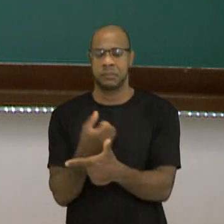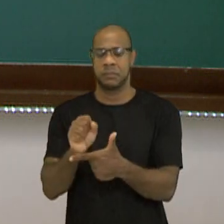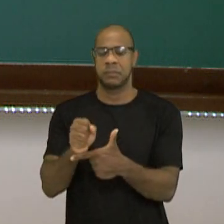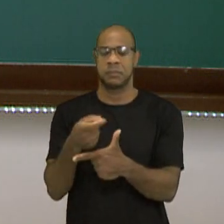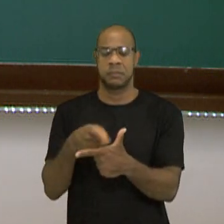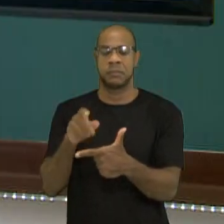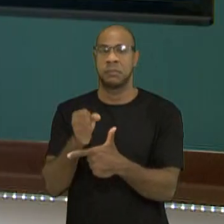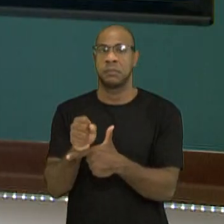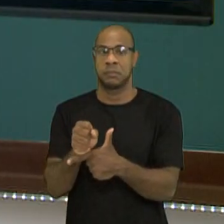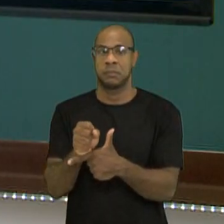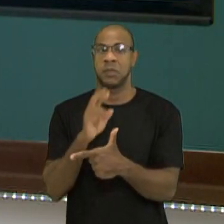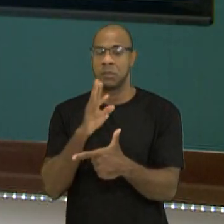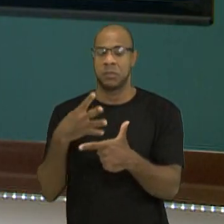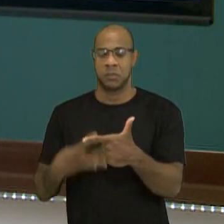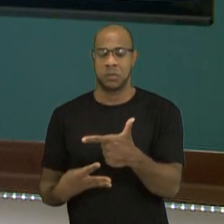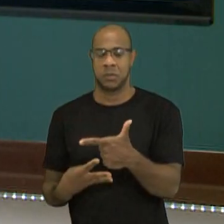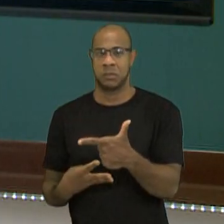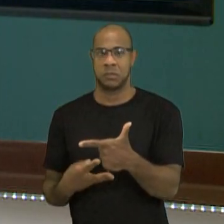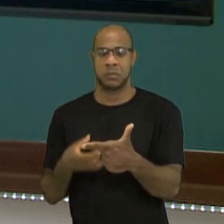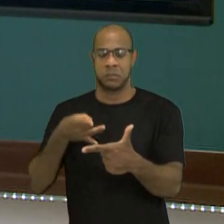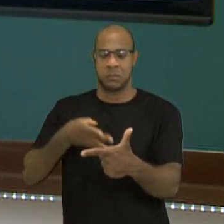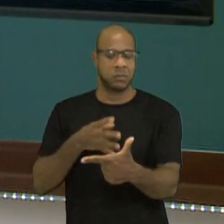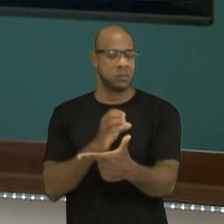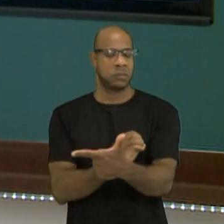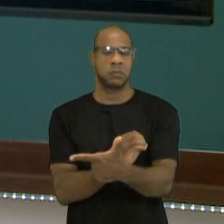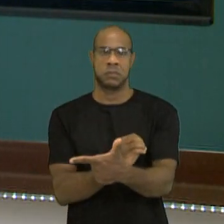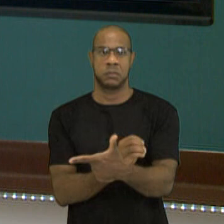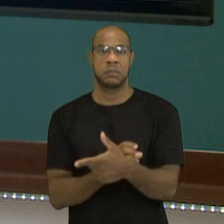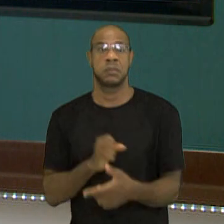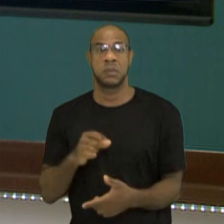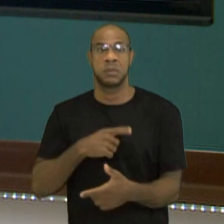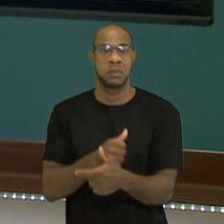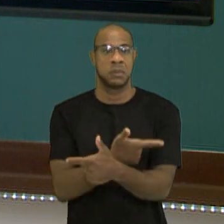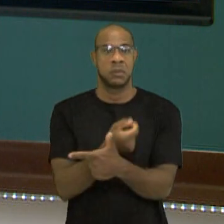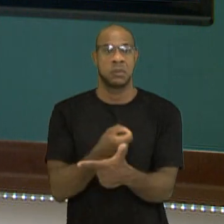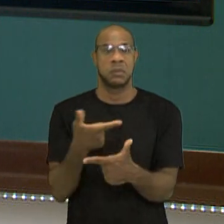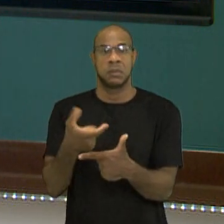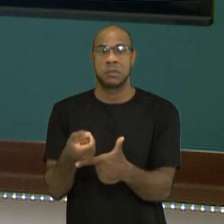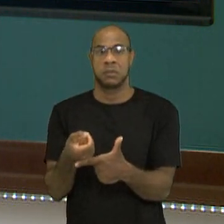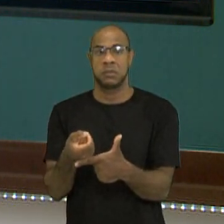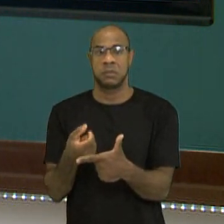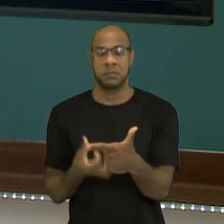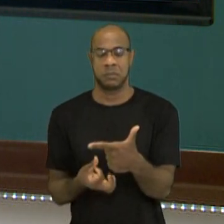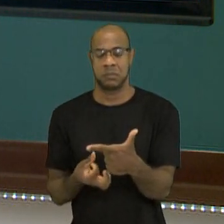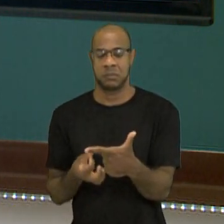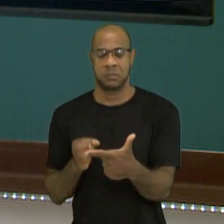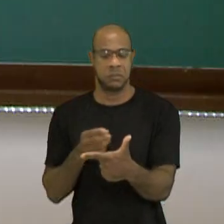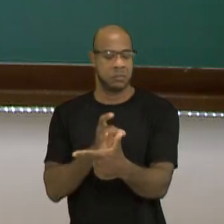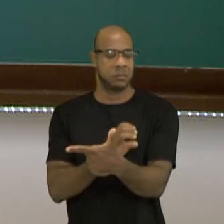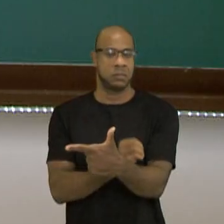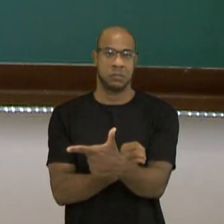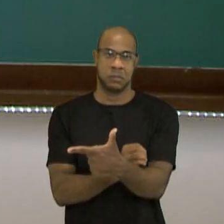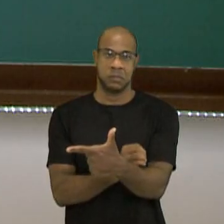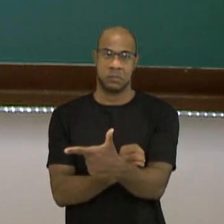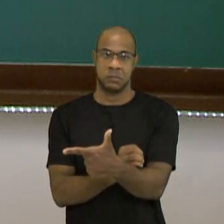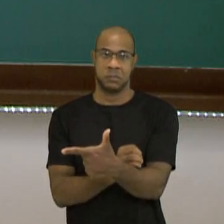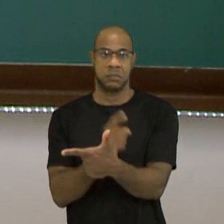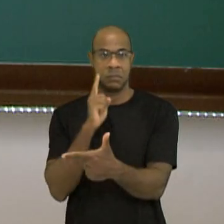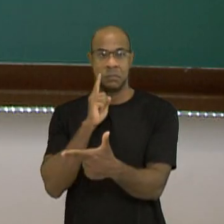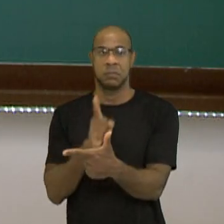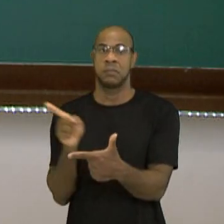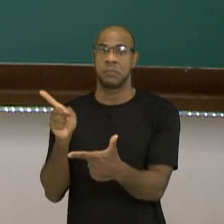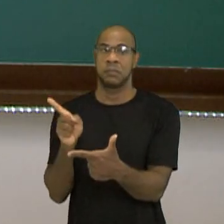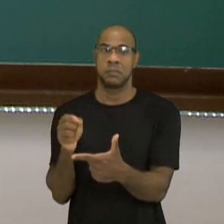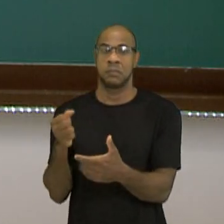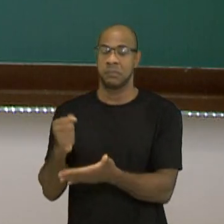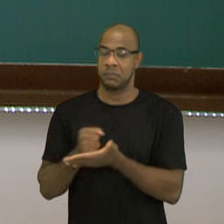8, vai dar 4, resto 0. Mas e se eu tenho 120 dividido por 20, vai dar 6, resto 0. Olha como é que a divisão pode me